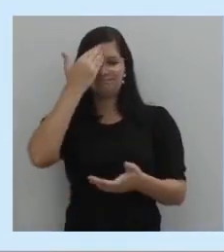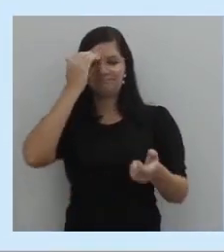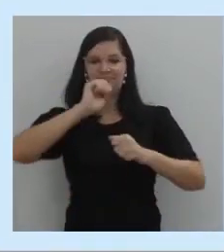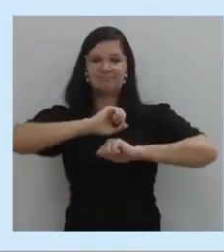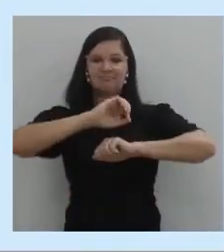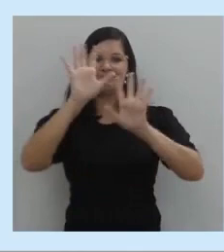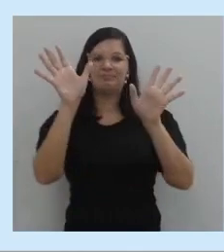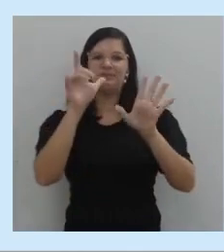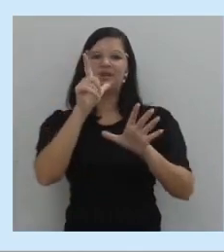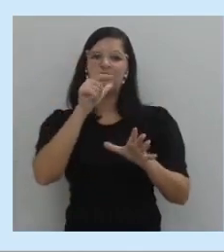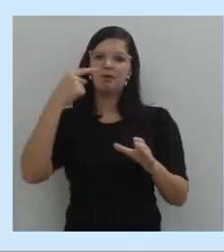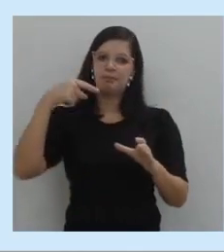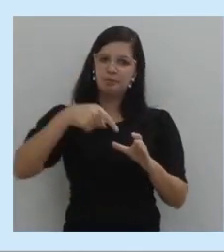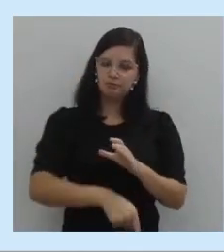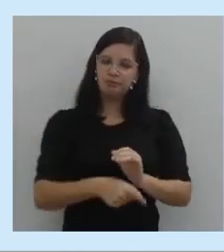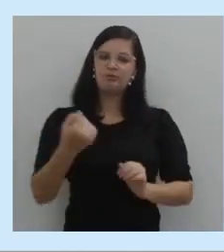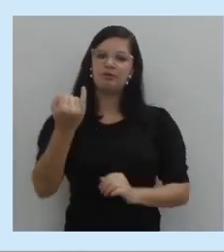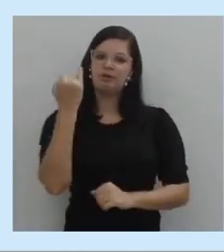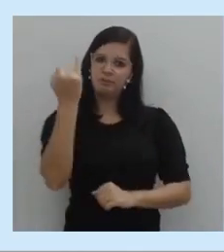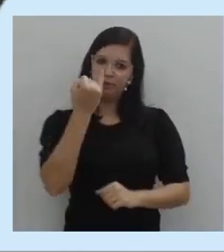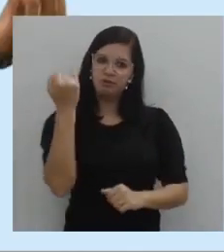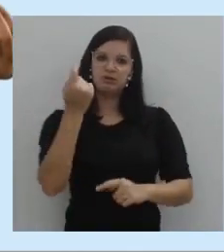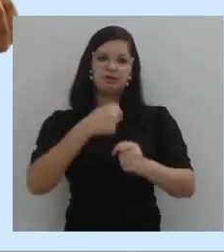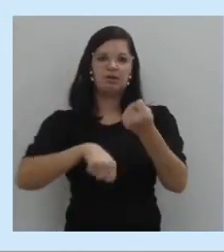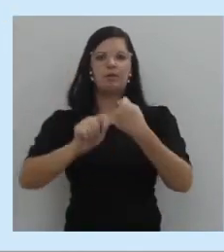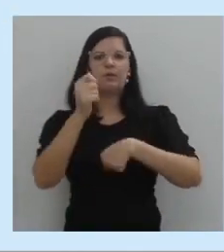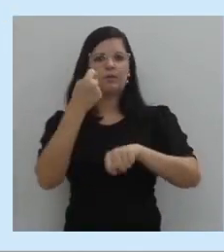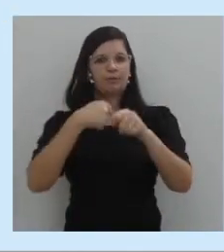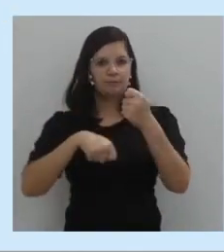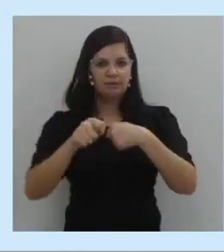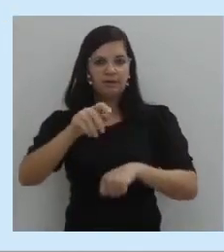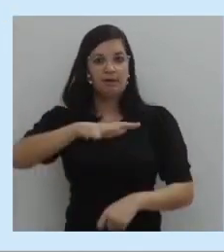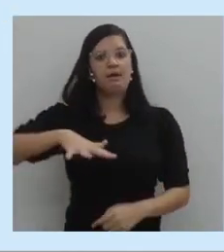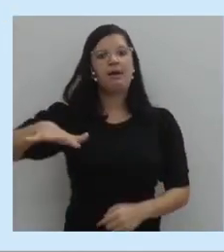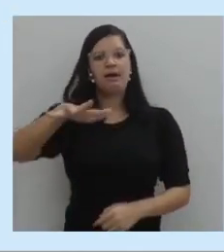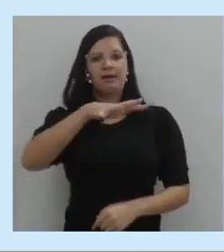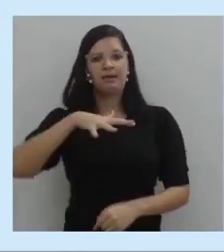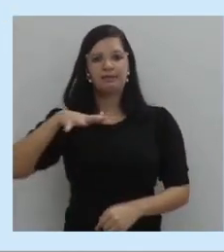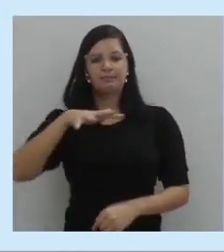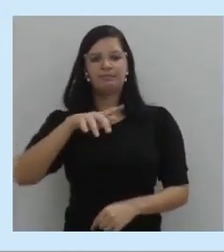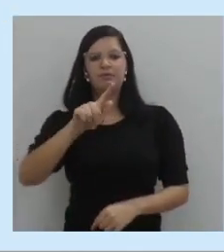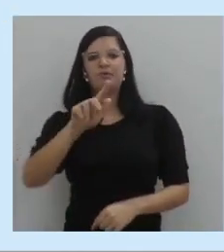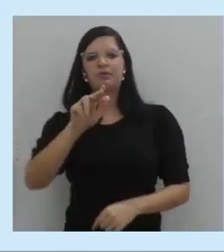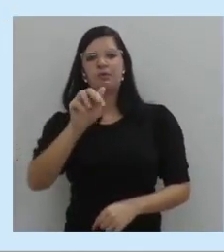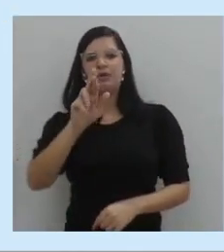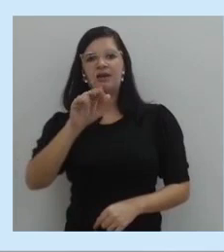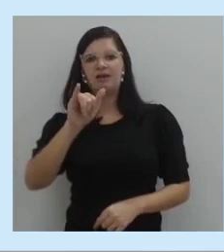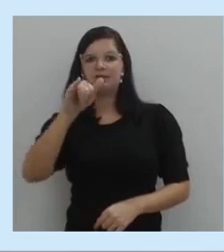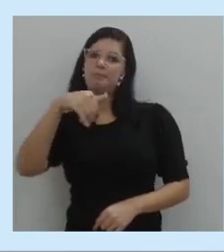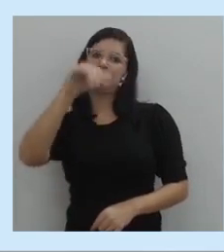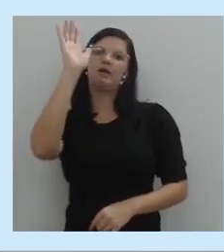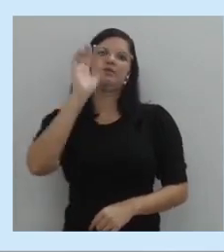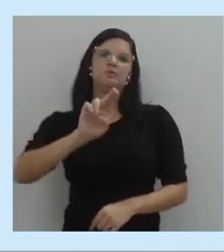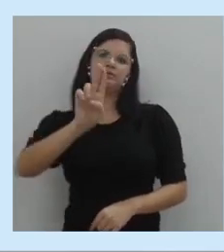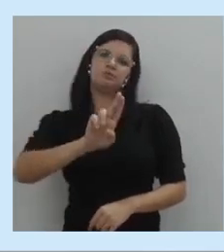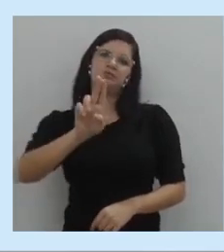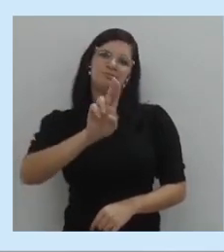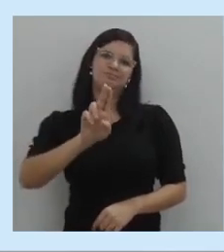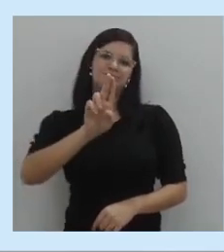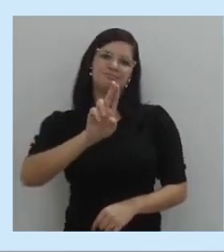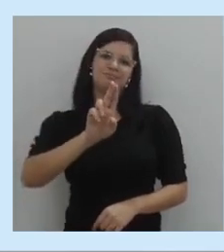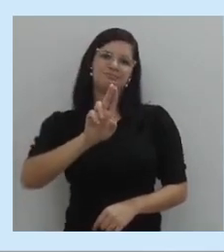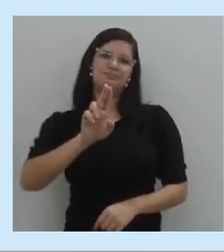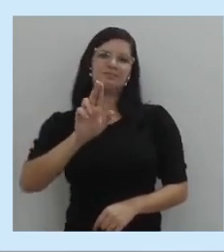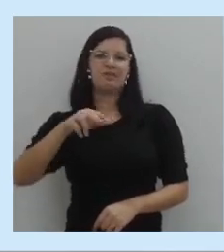esses aquíferos, sobre a importância também econômica dessas áreas. Mas o Guarani é bem mais explorado do